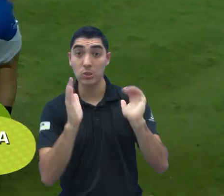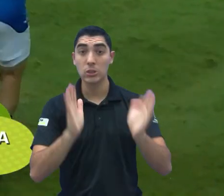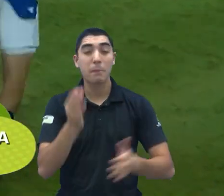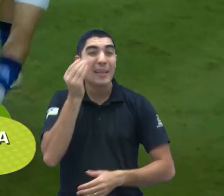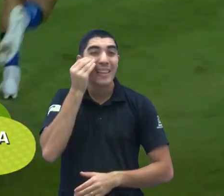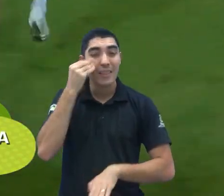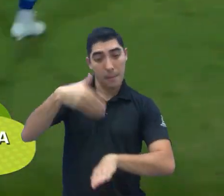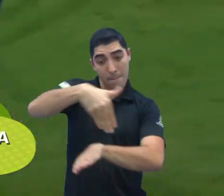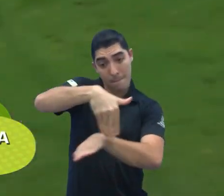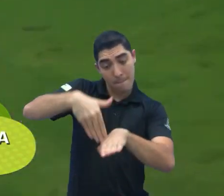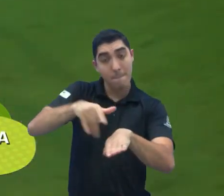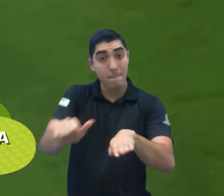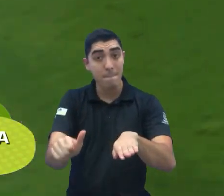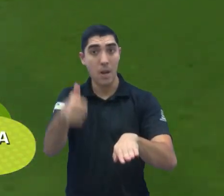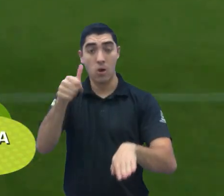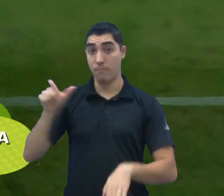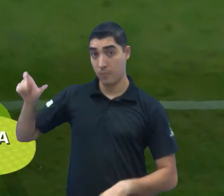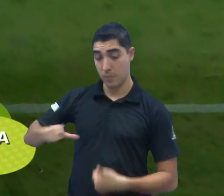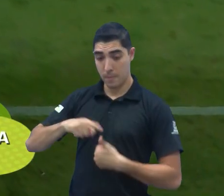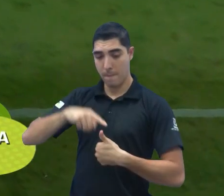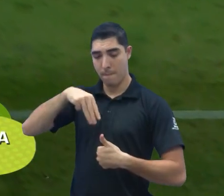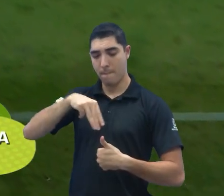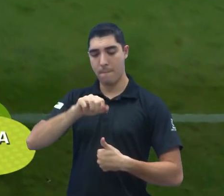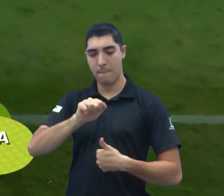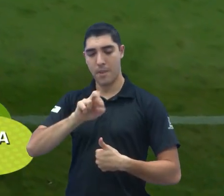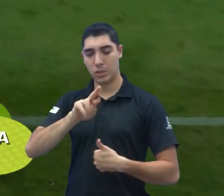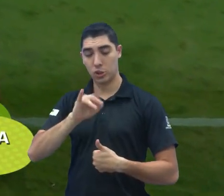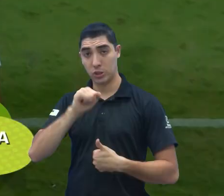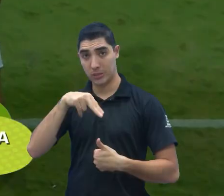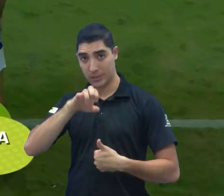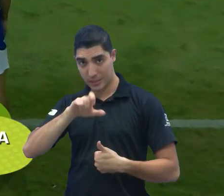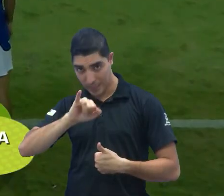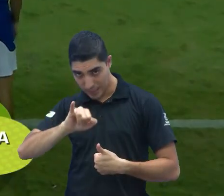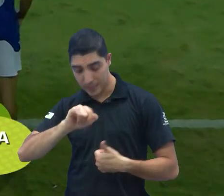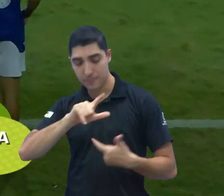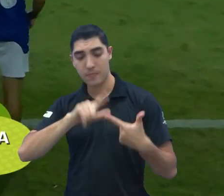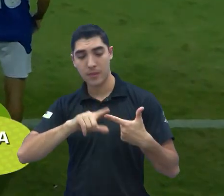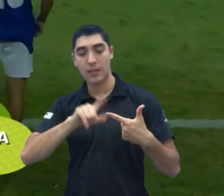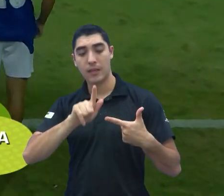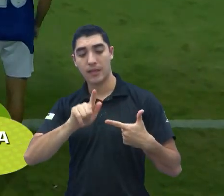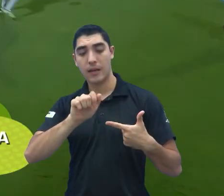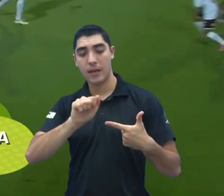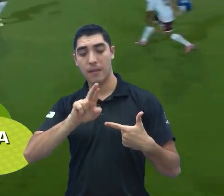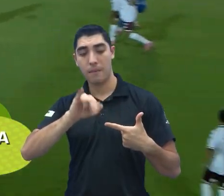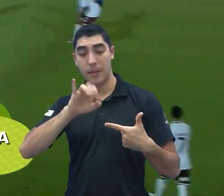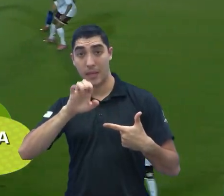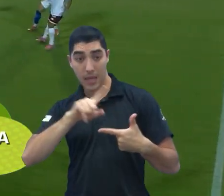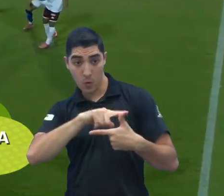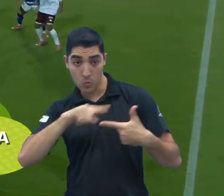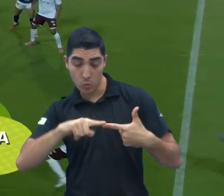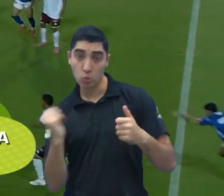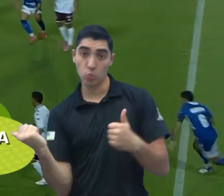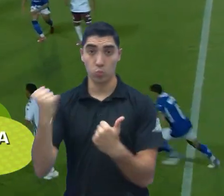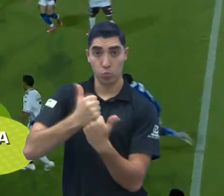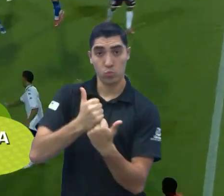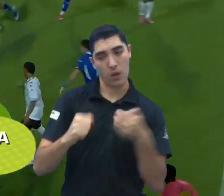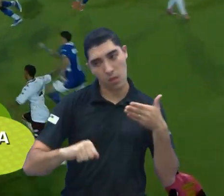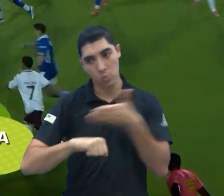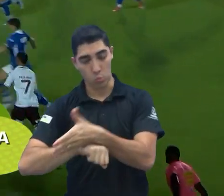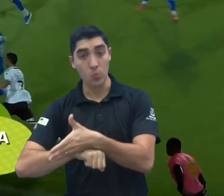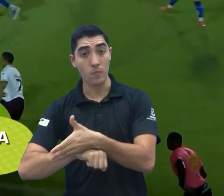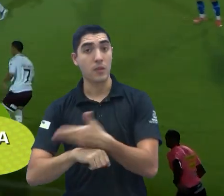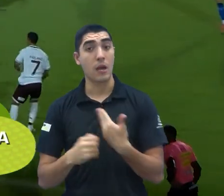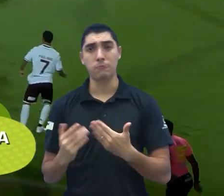campo. Martinelli no lugar de Danilo Fidelis e Gabriel Ramos no lugar de Michael. Quem começou o segundo tempo